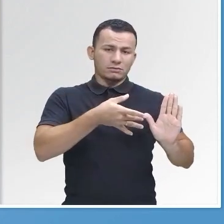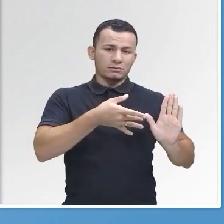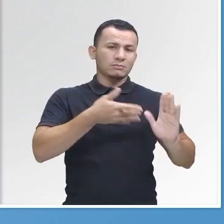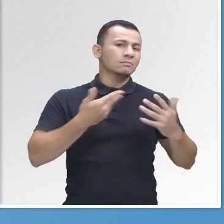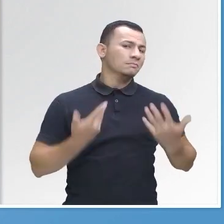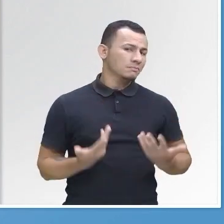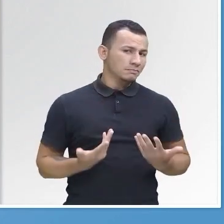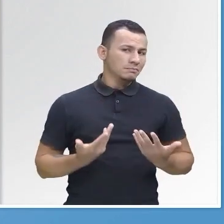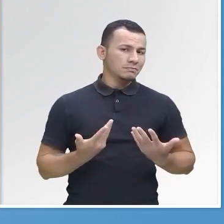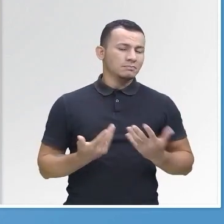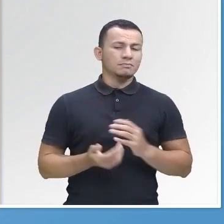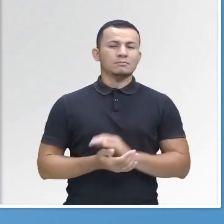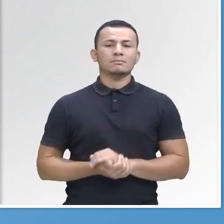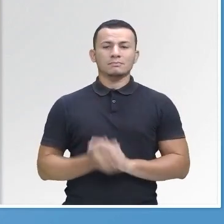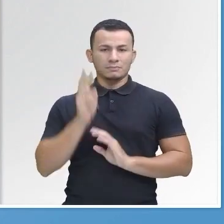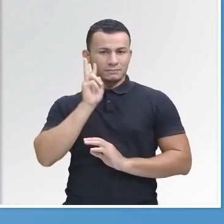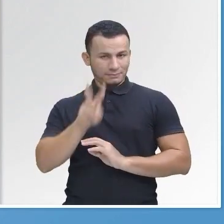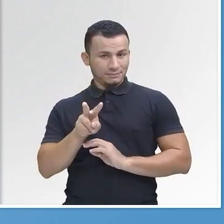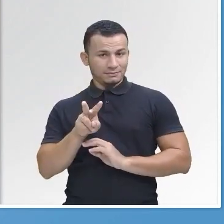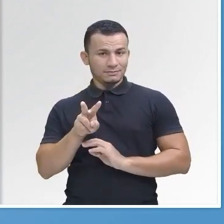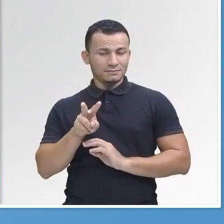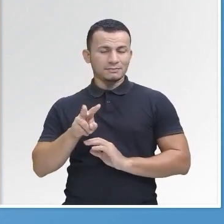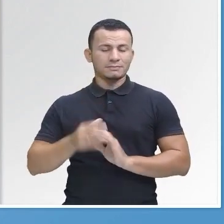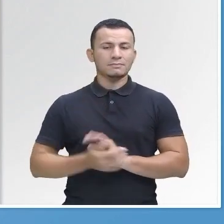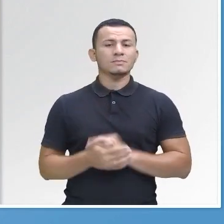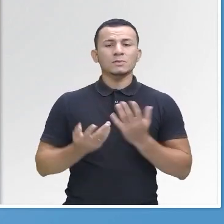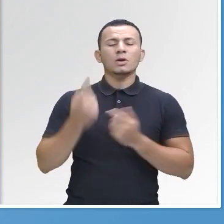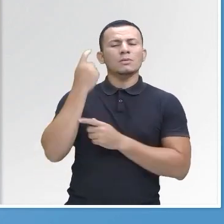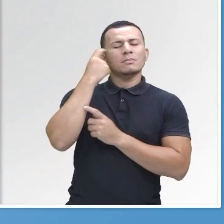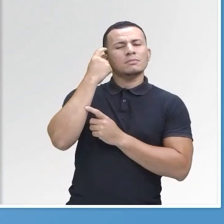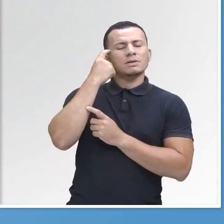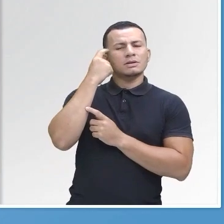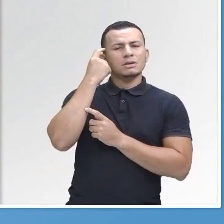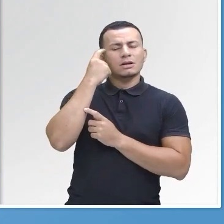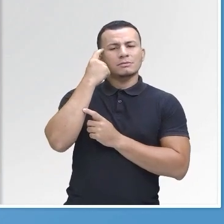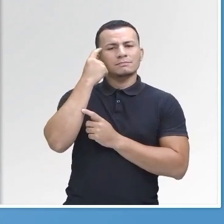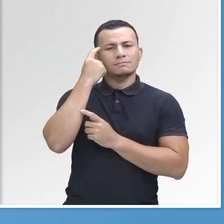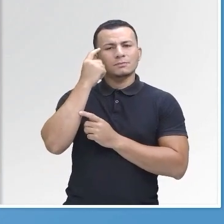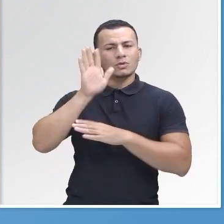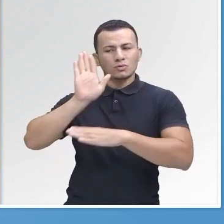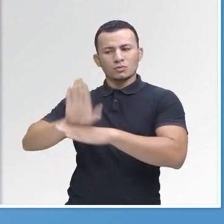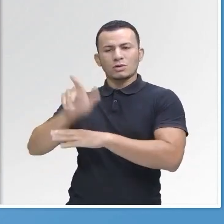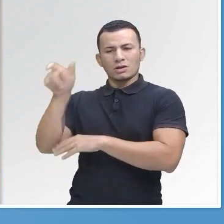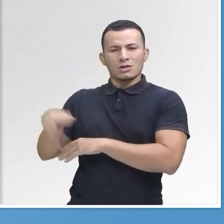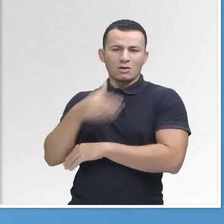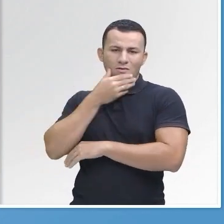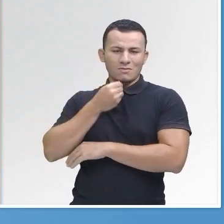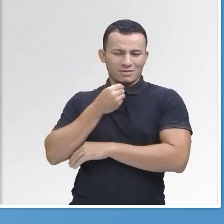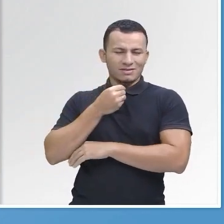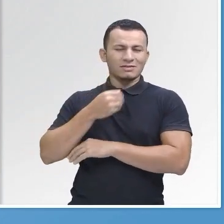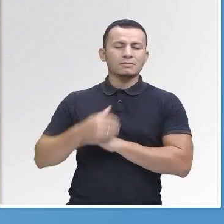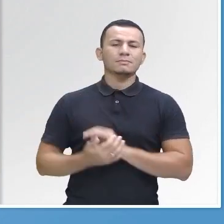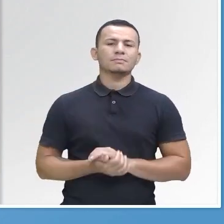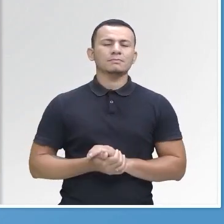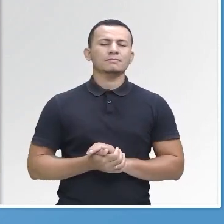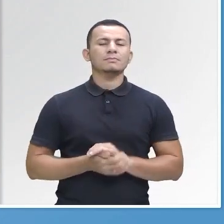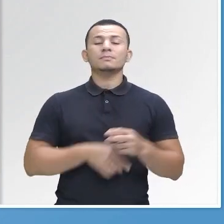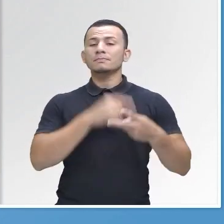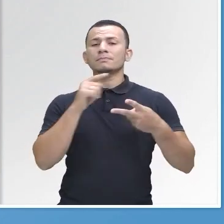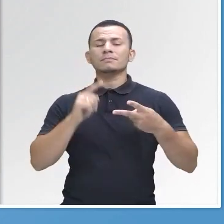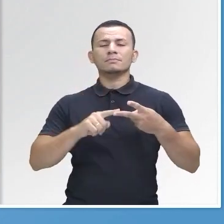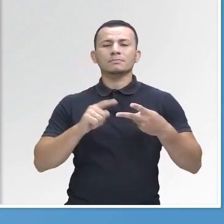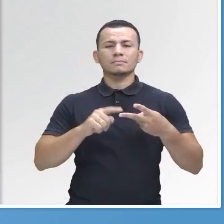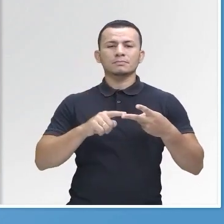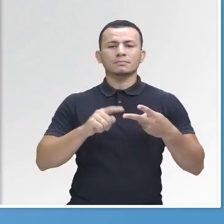litro. Tá vendo? Vamos pensar comigo, para ajudar o João. O que é o denominador? Que é